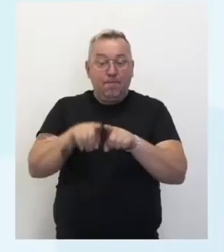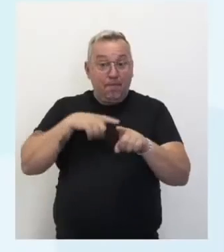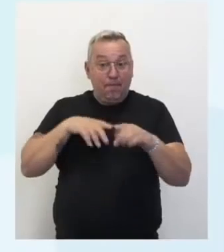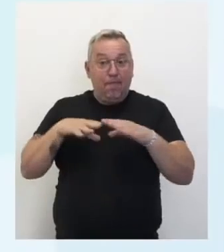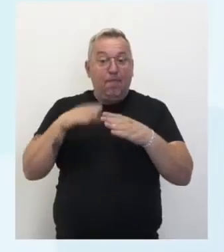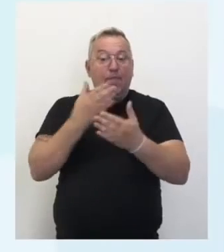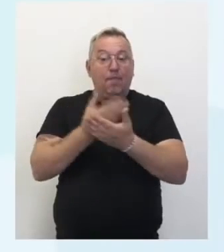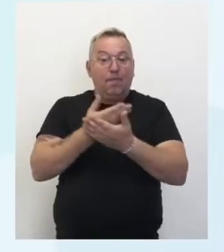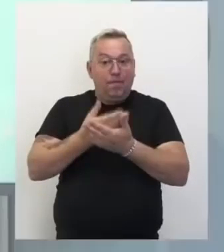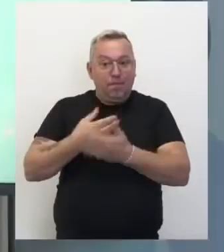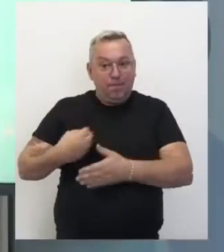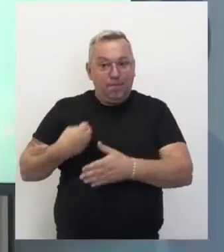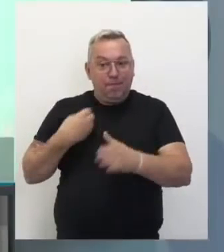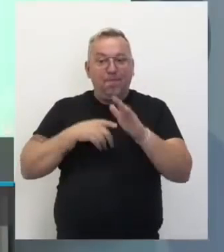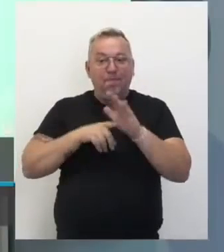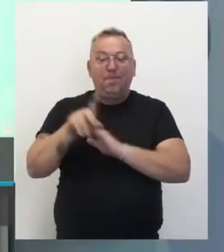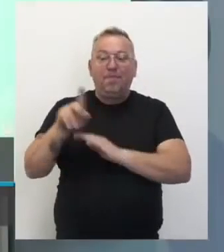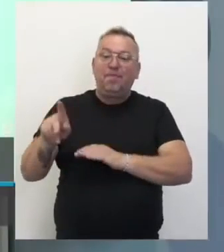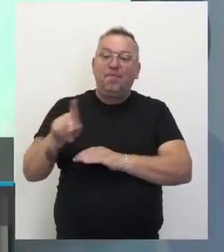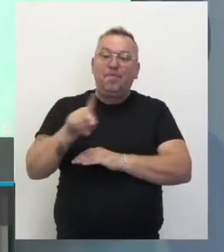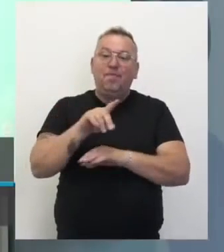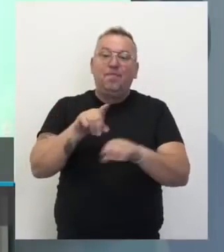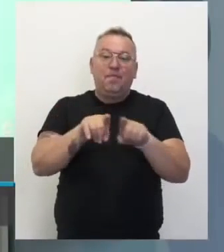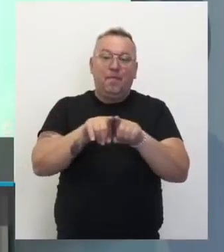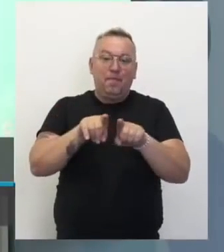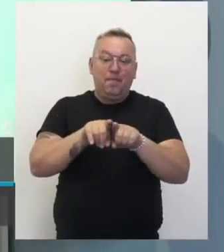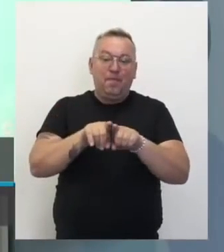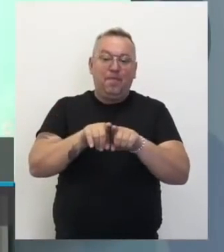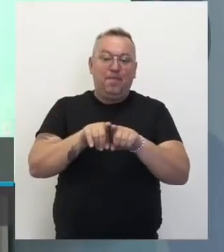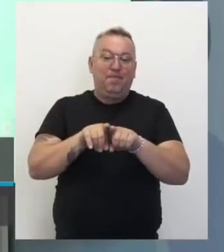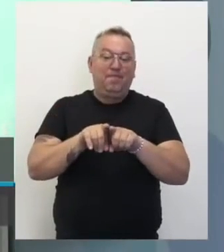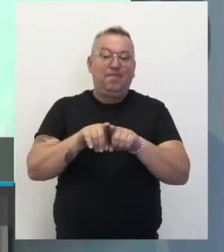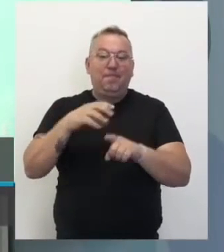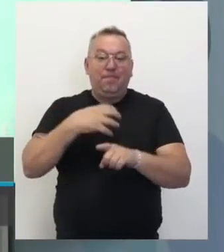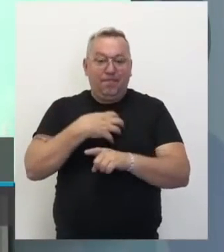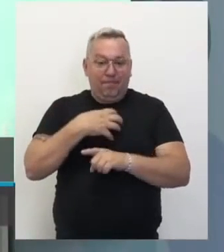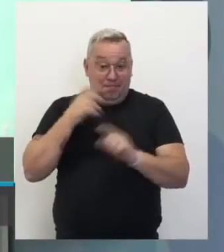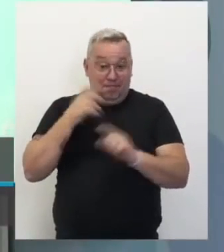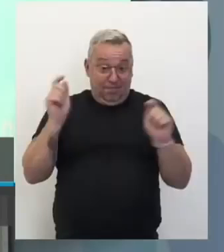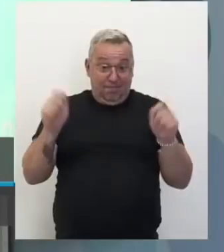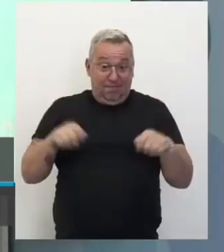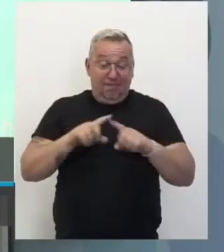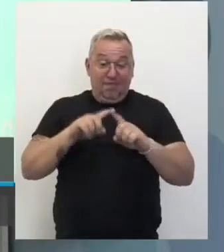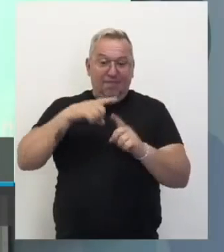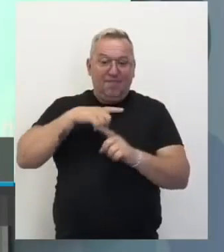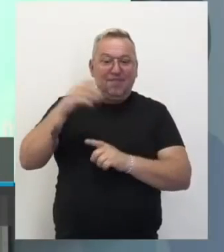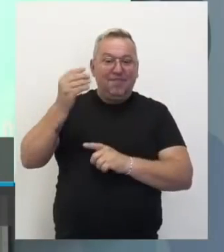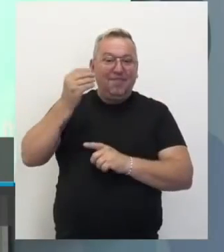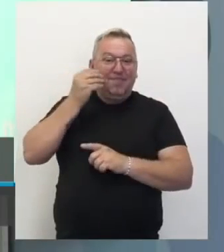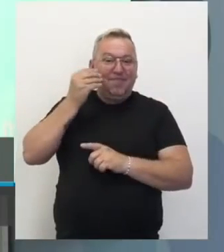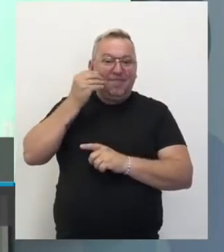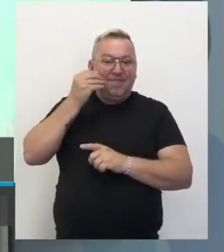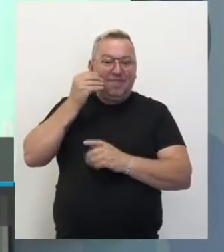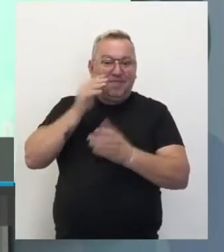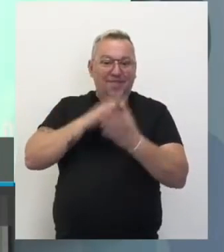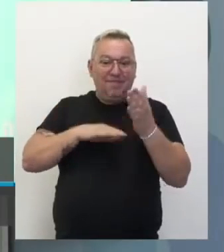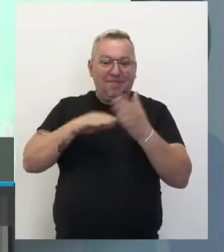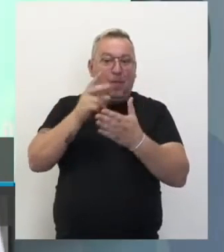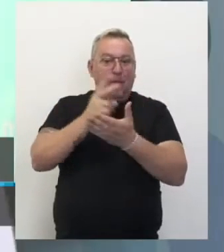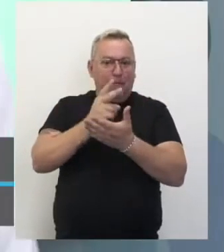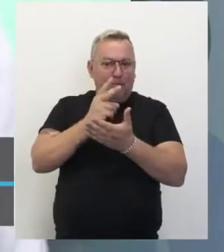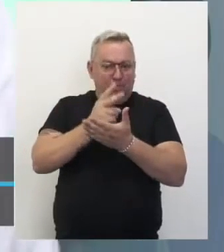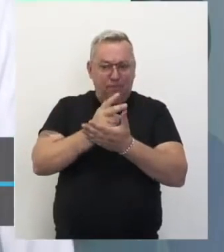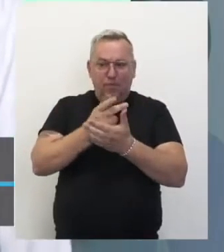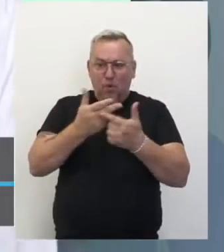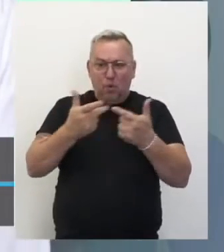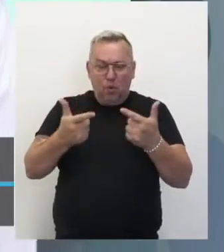escola presencialmente. Então, né, da forma que der. A gente está tentando aqui, gente, está todo mundo no mesmo barco, né, a